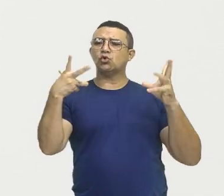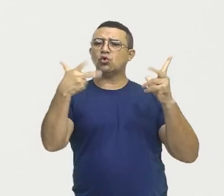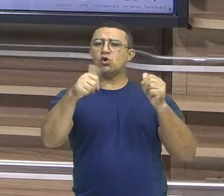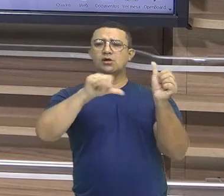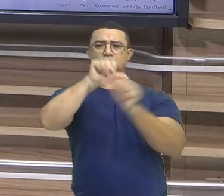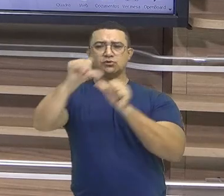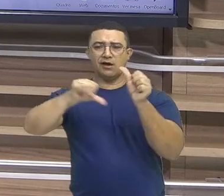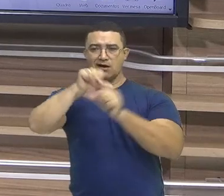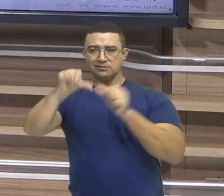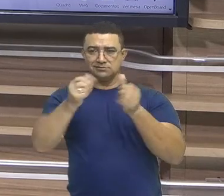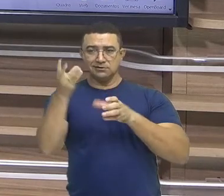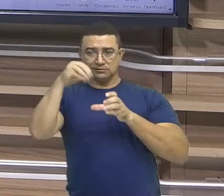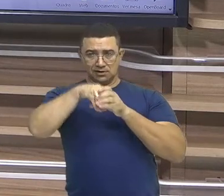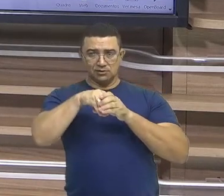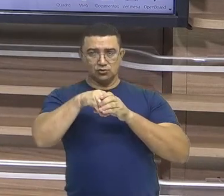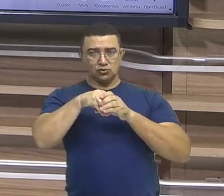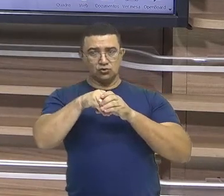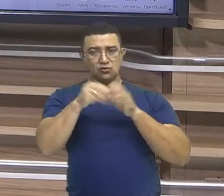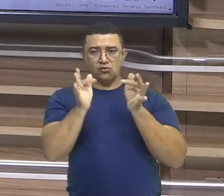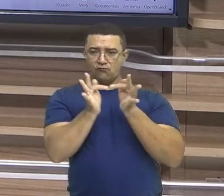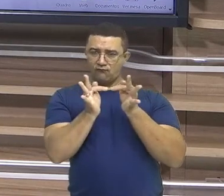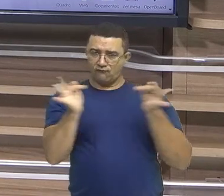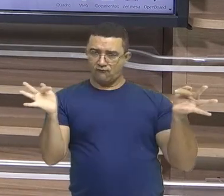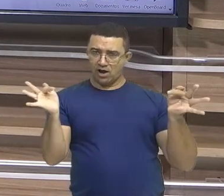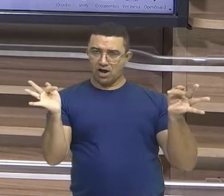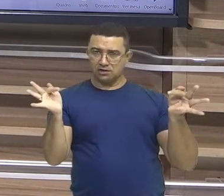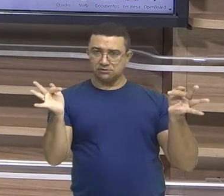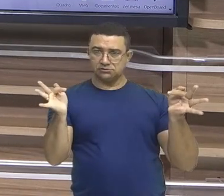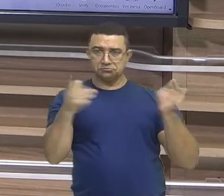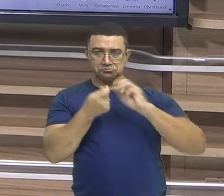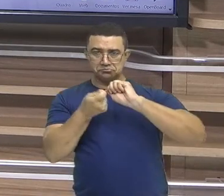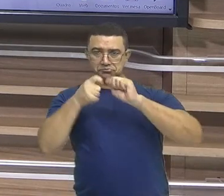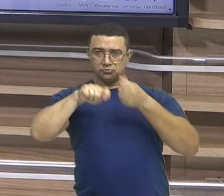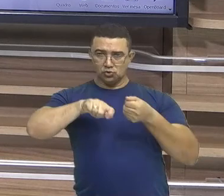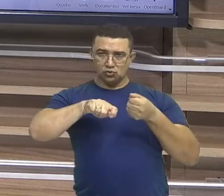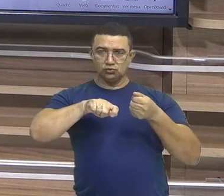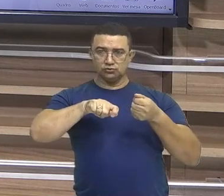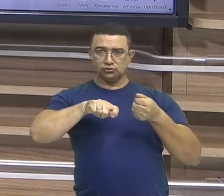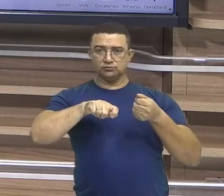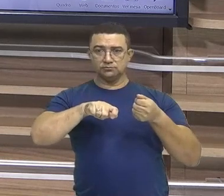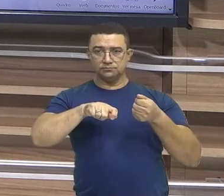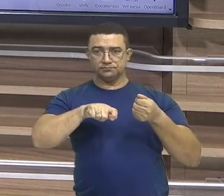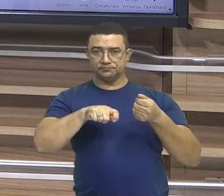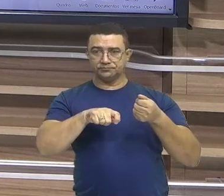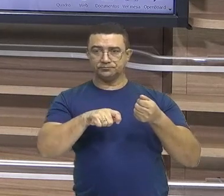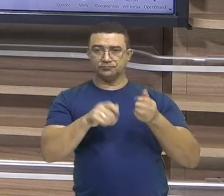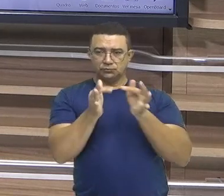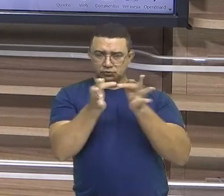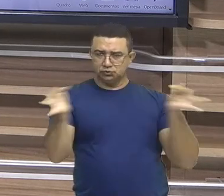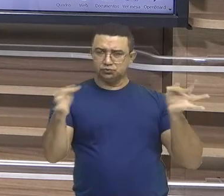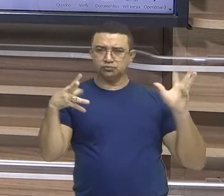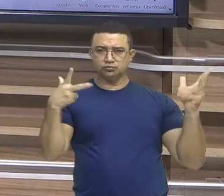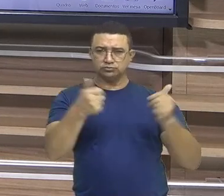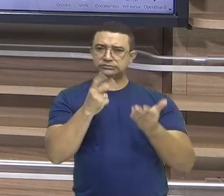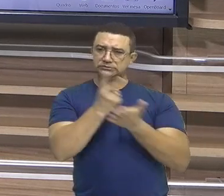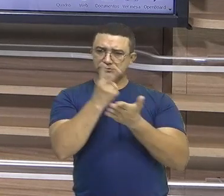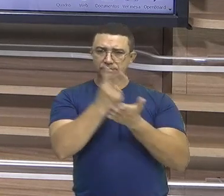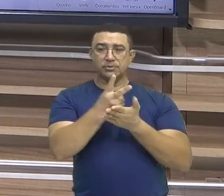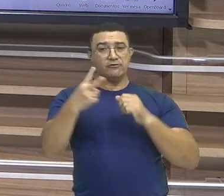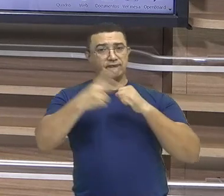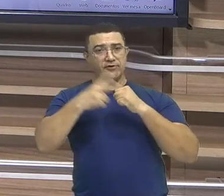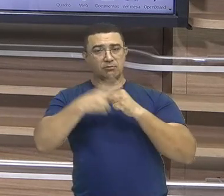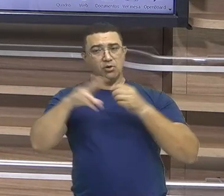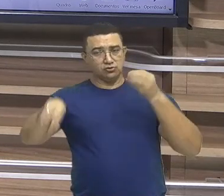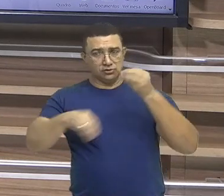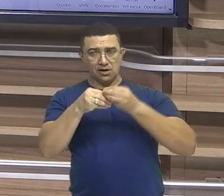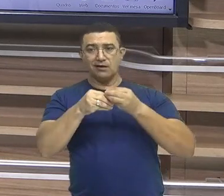alterações necessárias para que essa frase, né, essa estrutura da frase esteja completa, tá? É sempre o verbo auxiliar que sofre